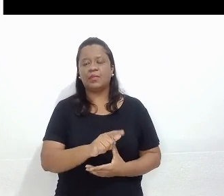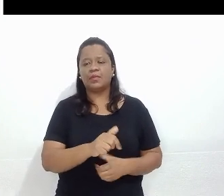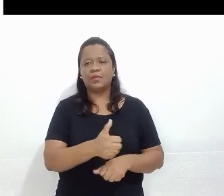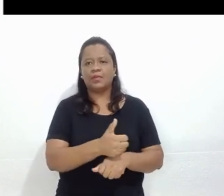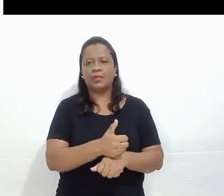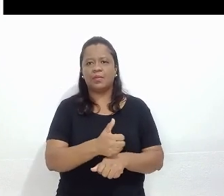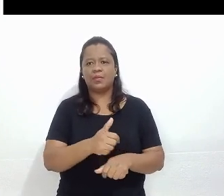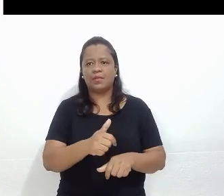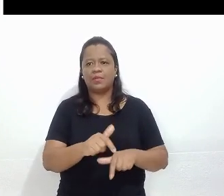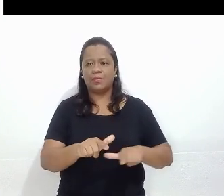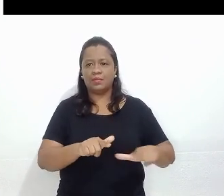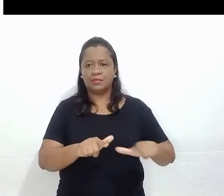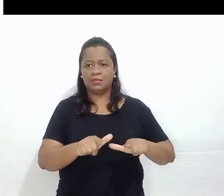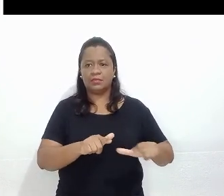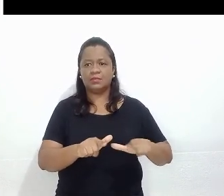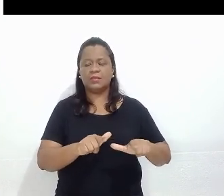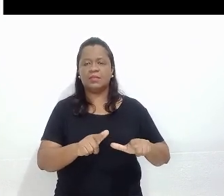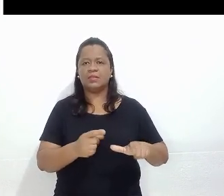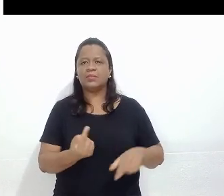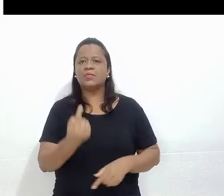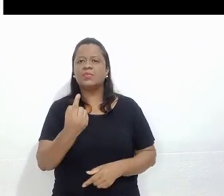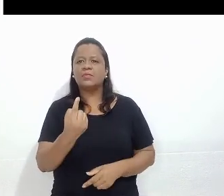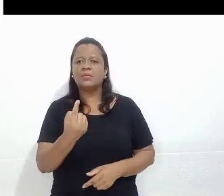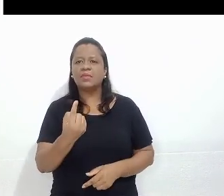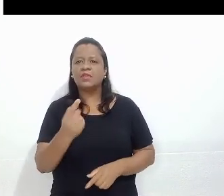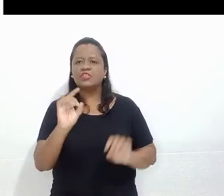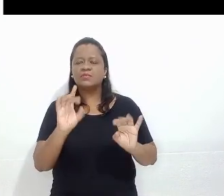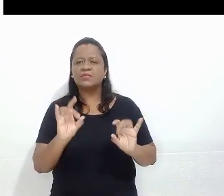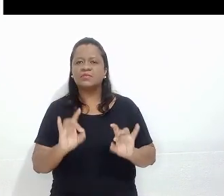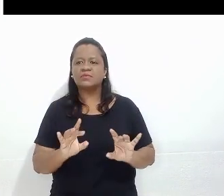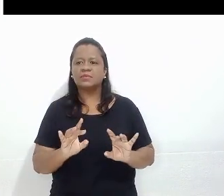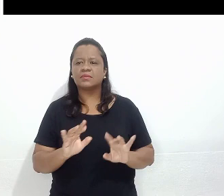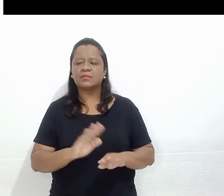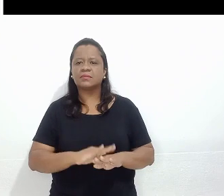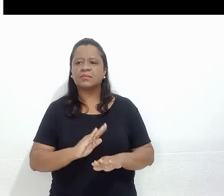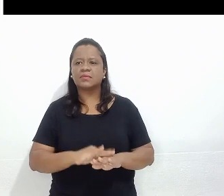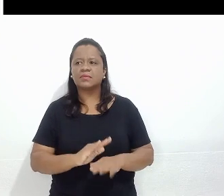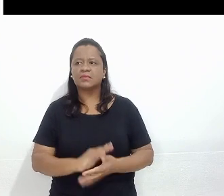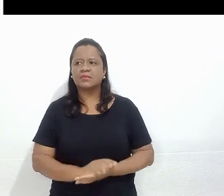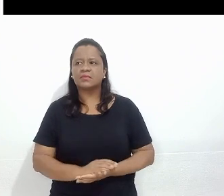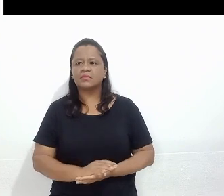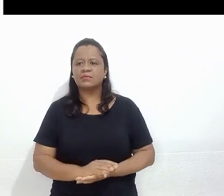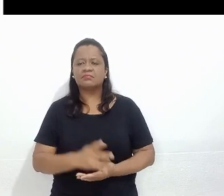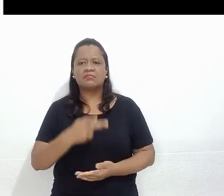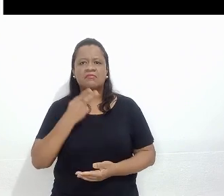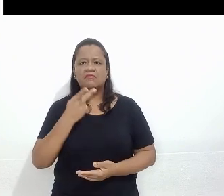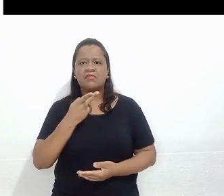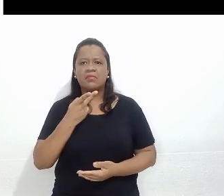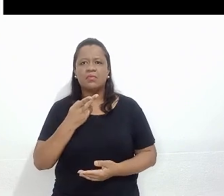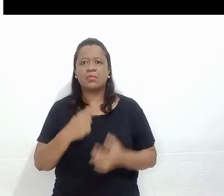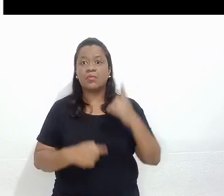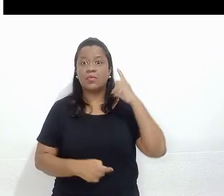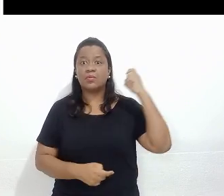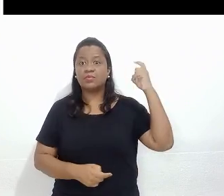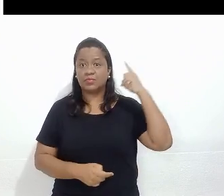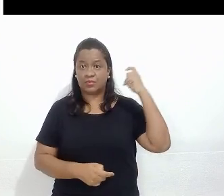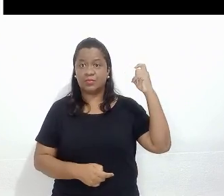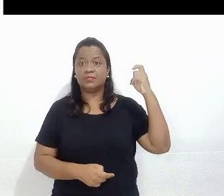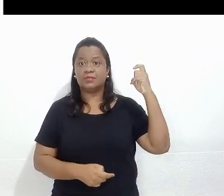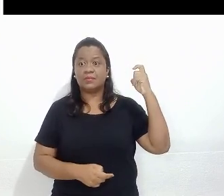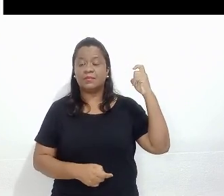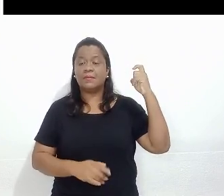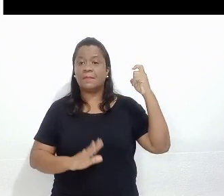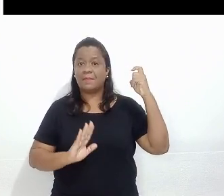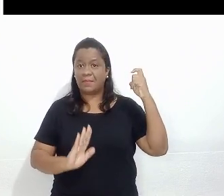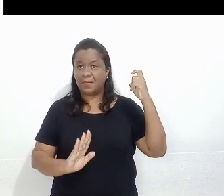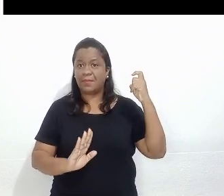ver se tem alguma que a gente possa aqui especificar mais, né? A gente não falou muito do som, né? Mas a captação